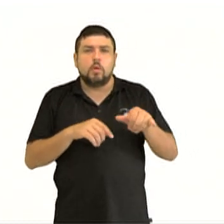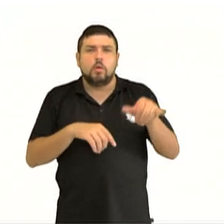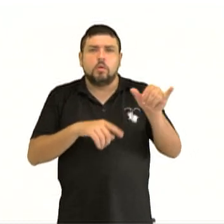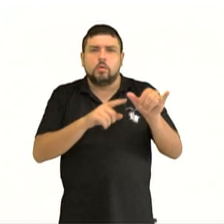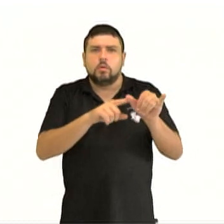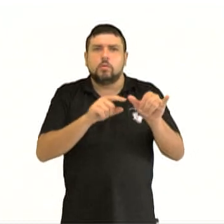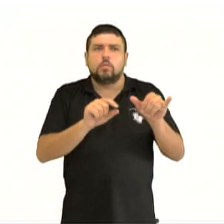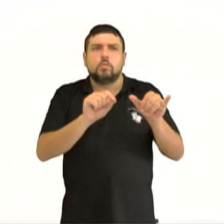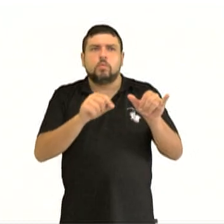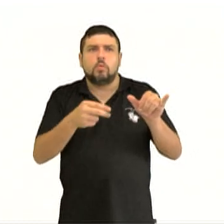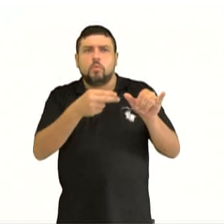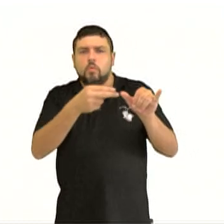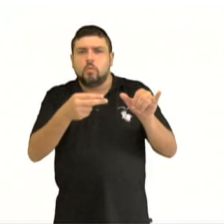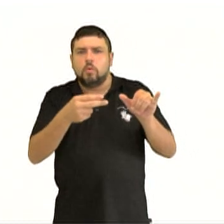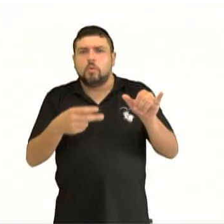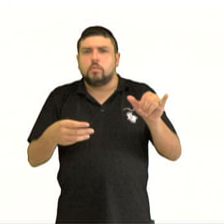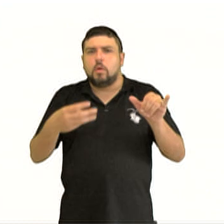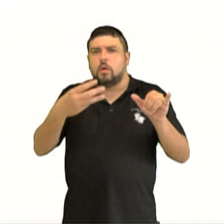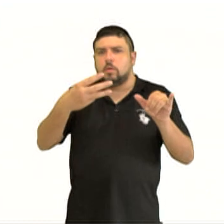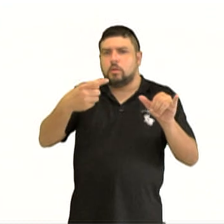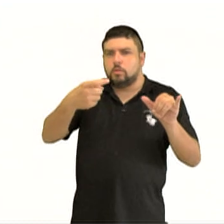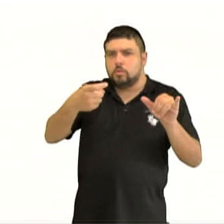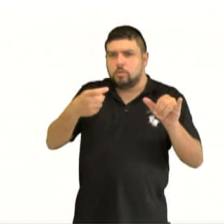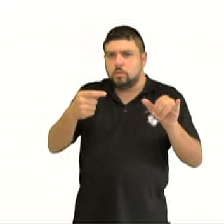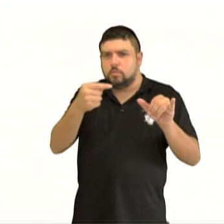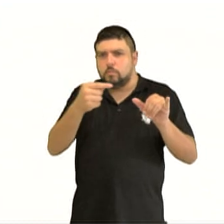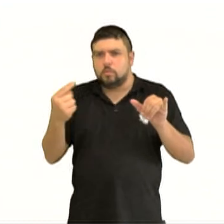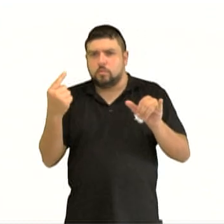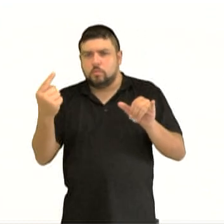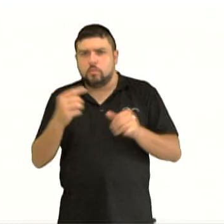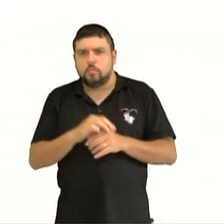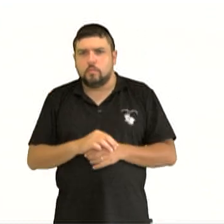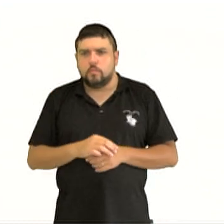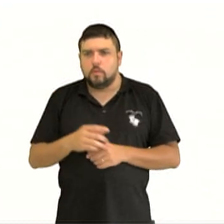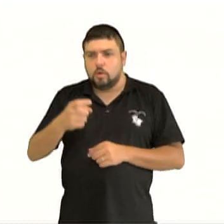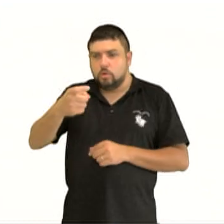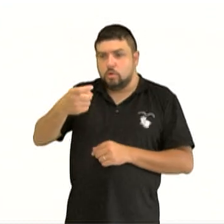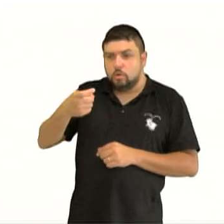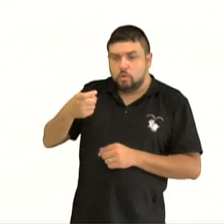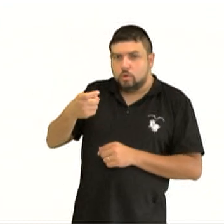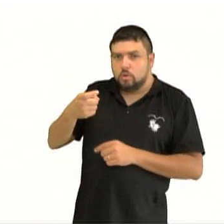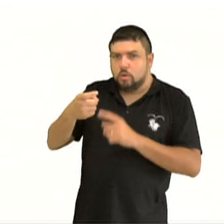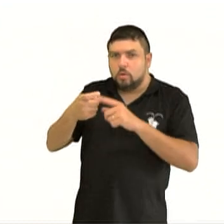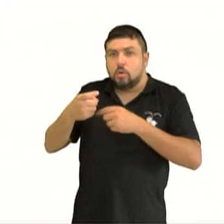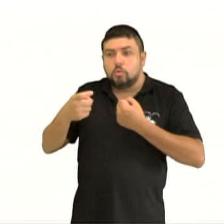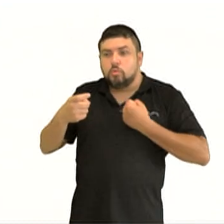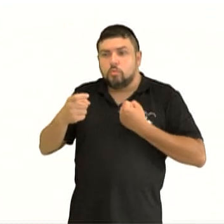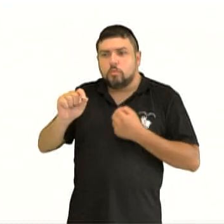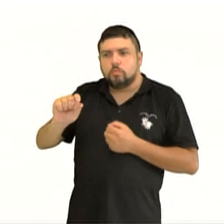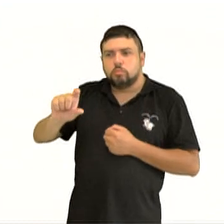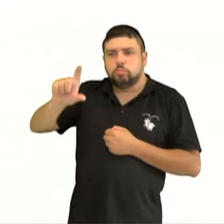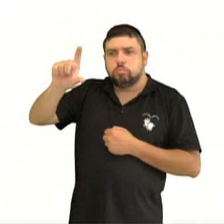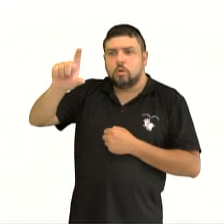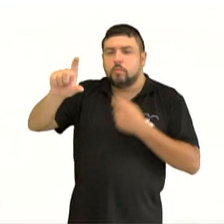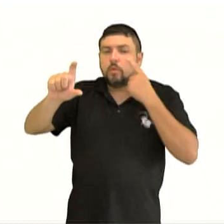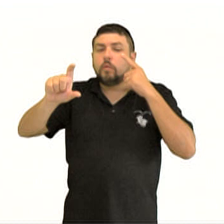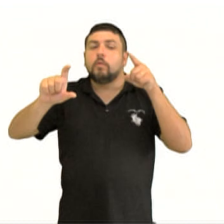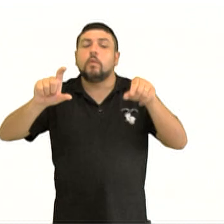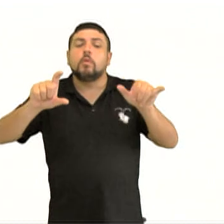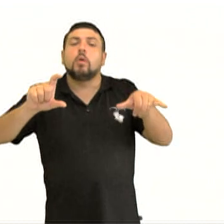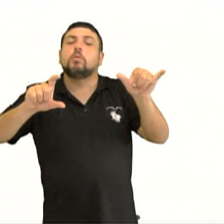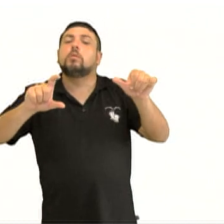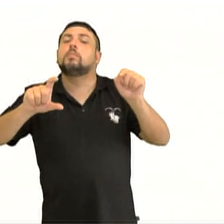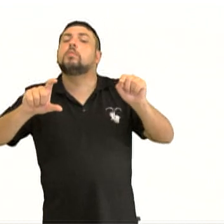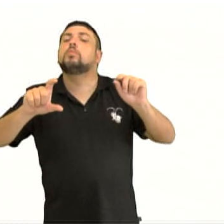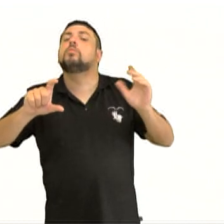diferente. Vamos atribuir valores cada vez maiores para x e observar o que ocorre com y. Por que eu vou estar